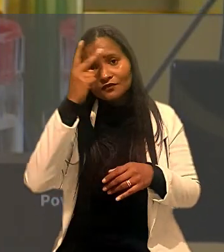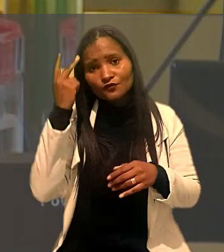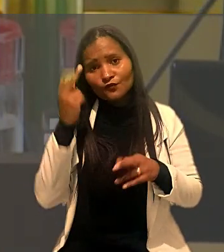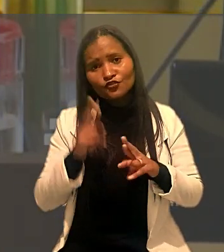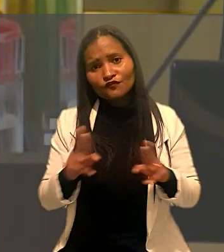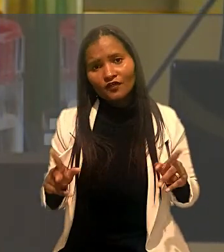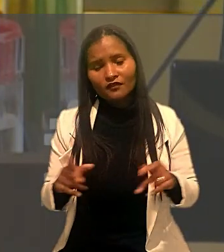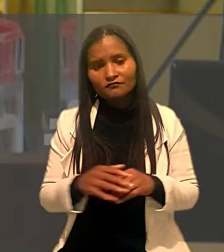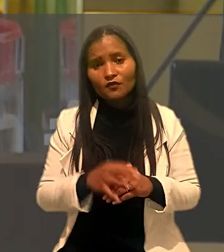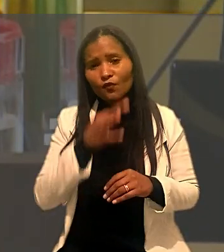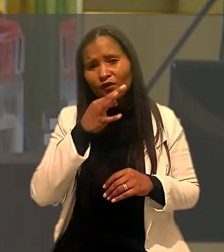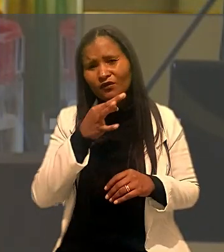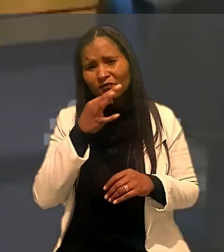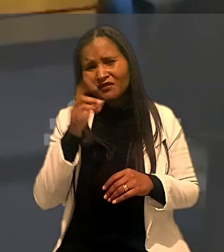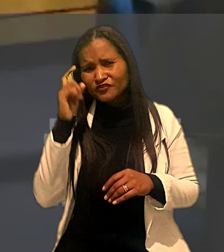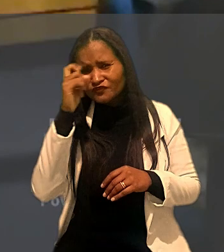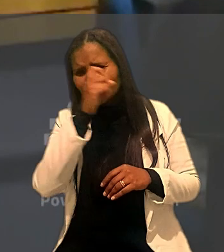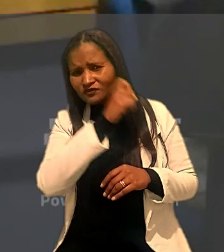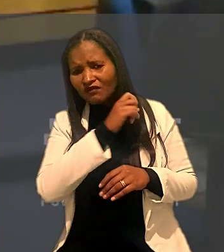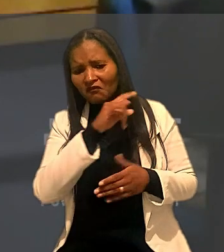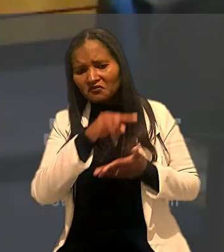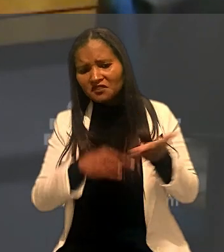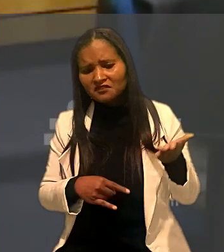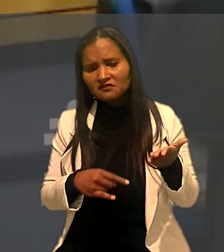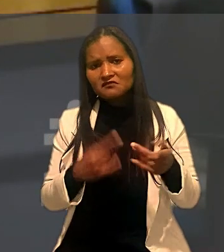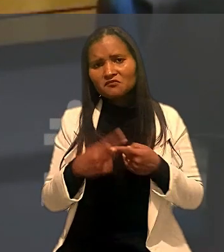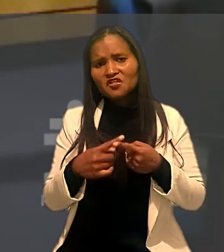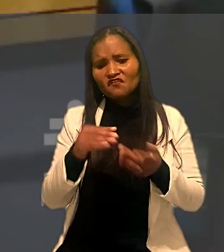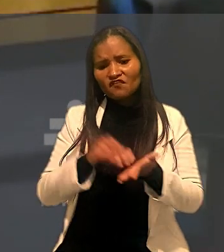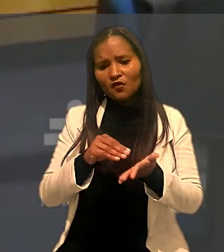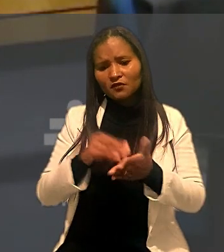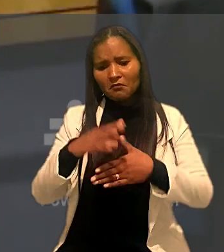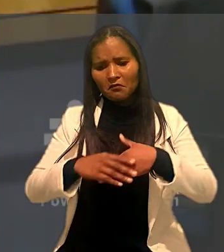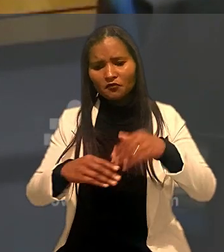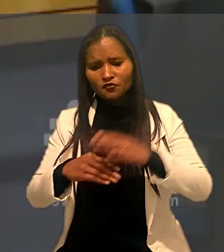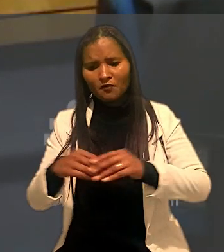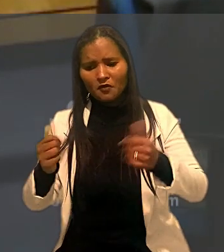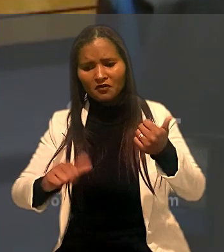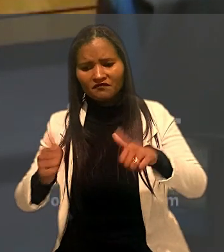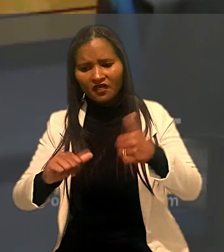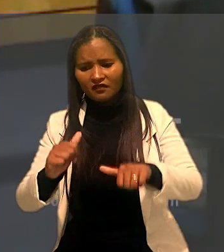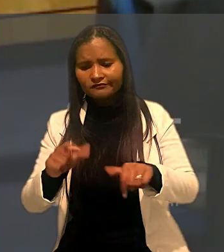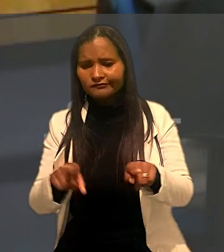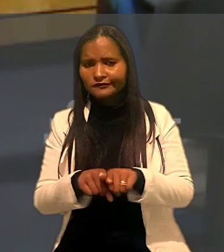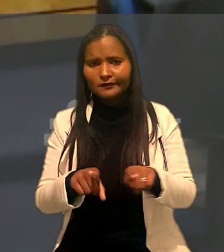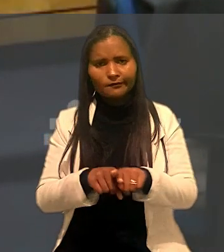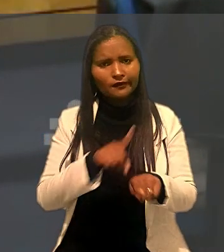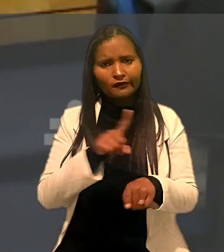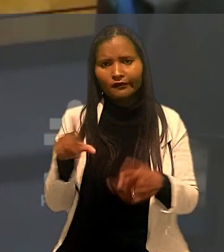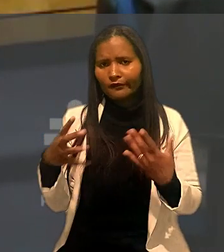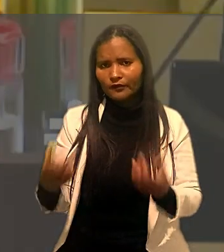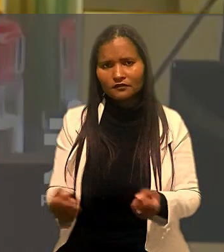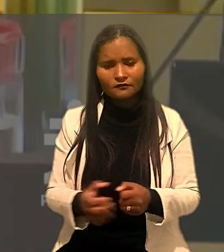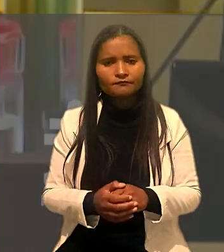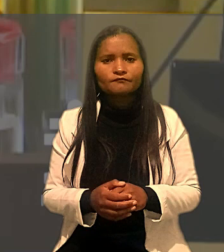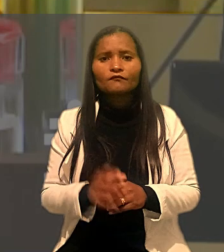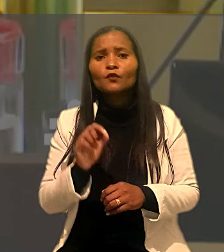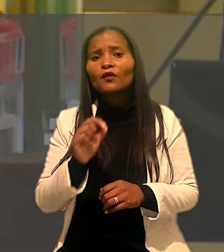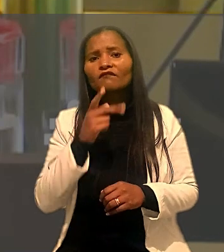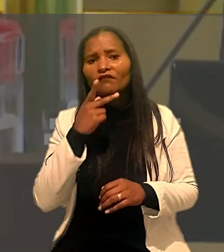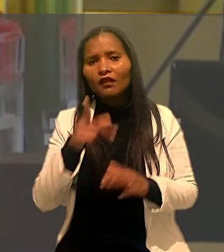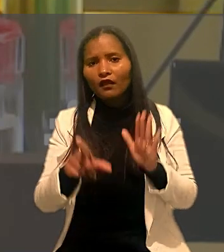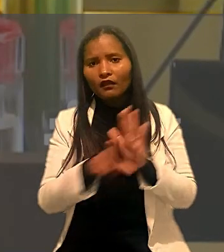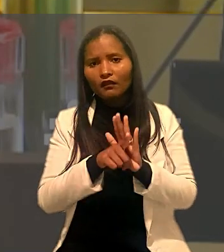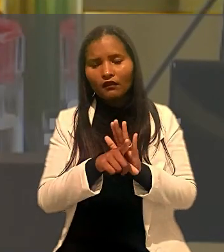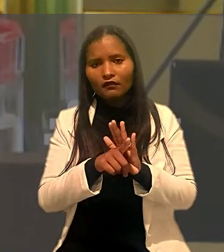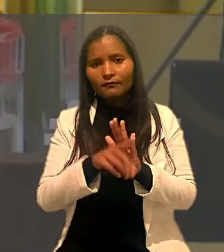pessoas diferentes. O argumento da dificuldade de contratação por falta de mão de obra qualificada também foi negado. O que é que diz